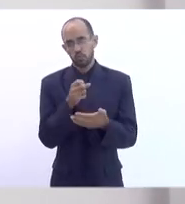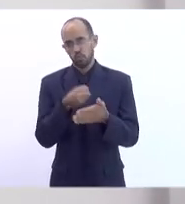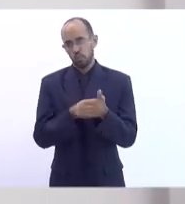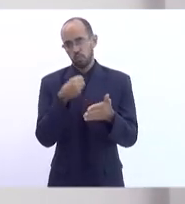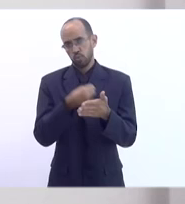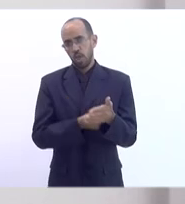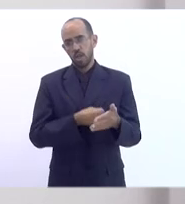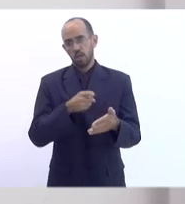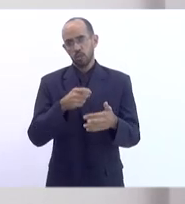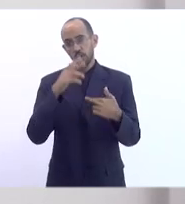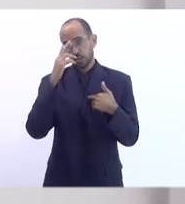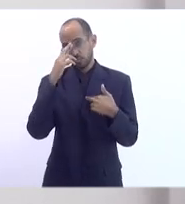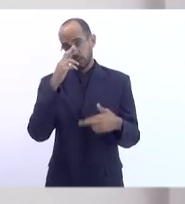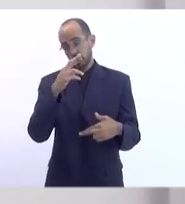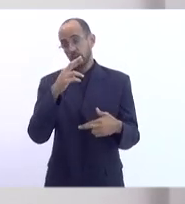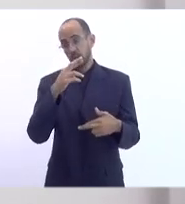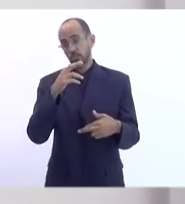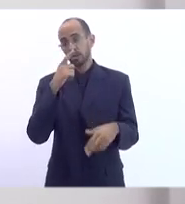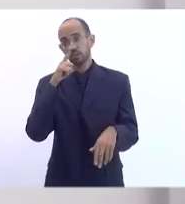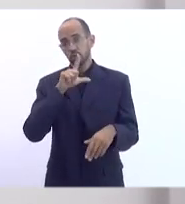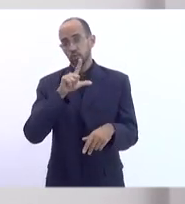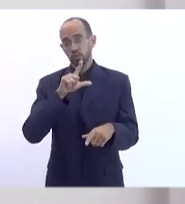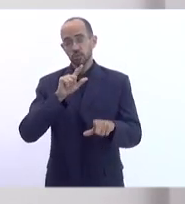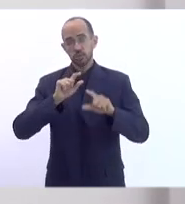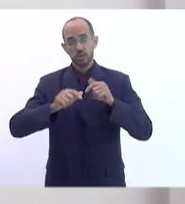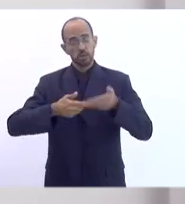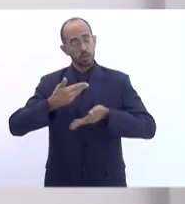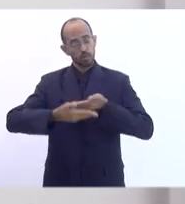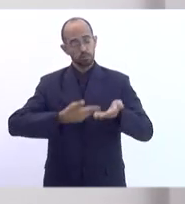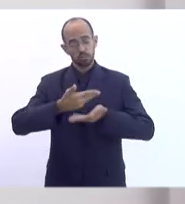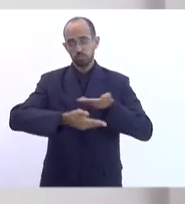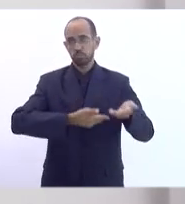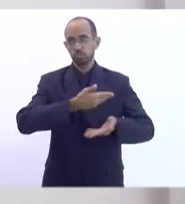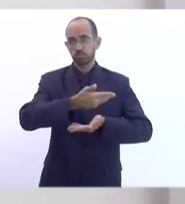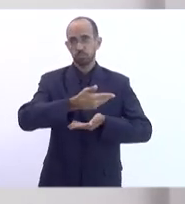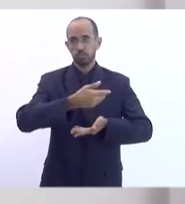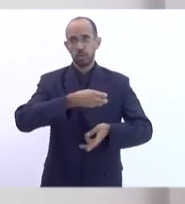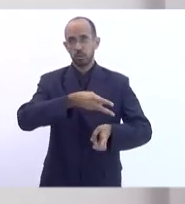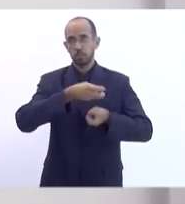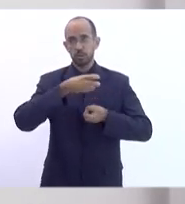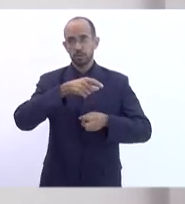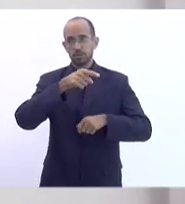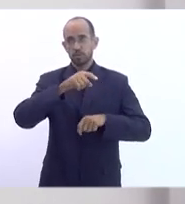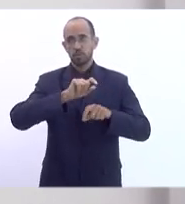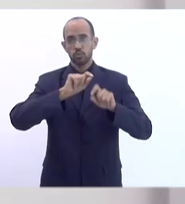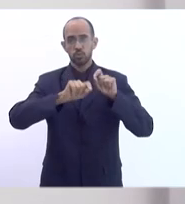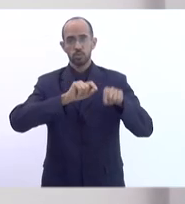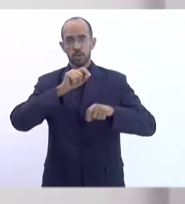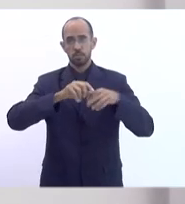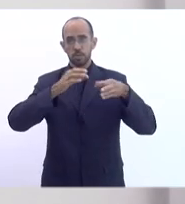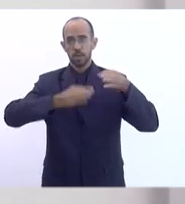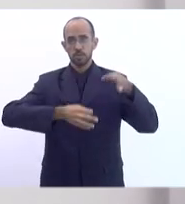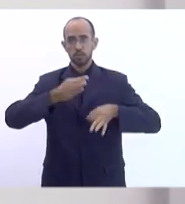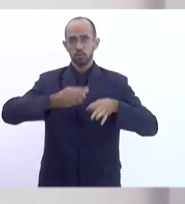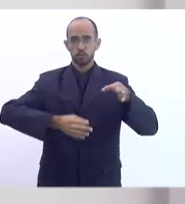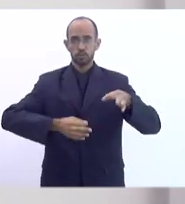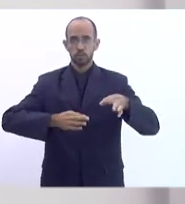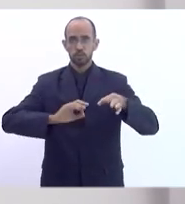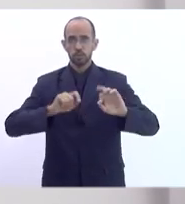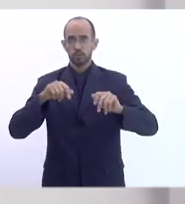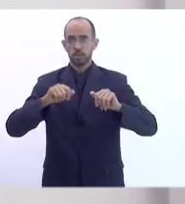respeitando e que a gente continue nessa parceria eu me vejo muito muito pela justiça